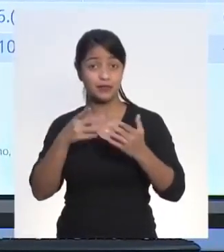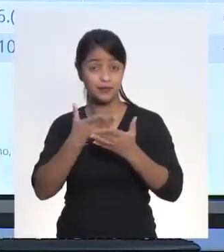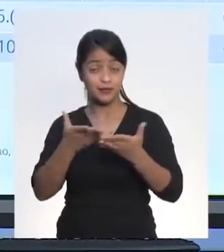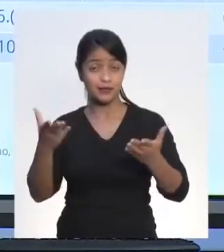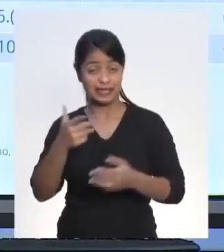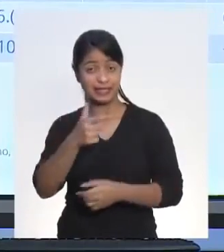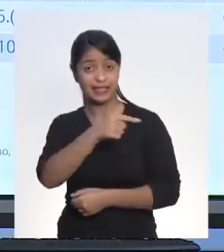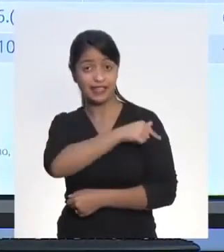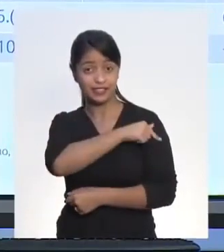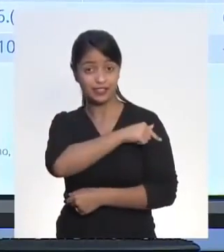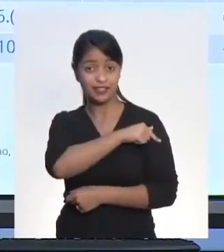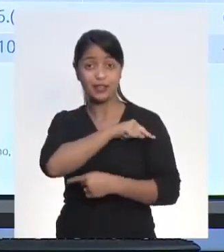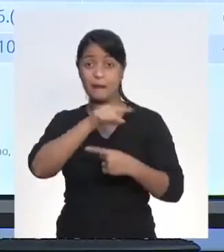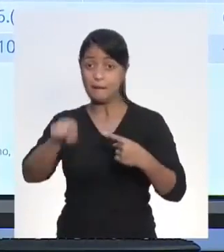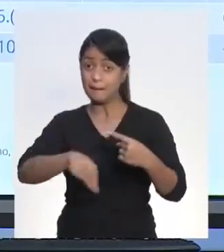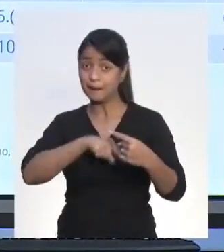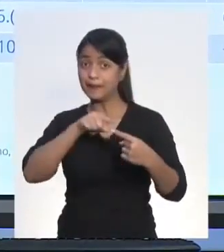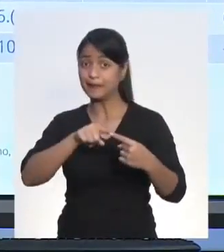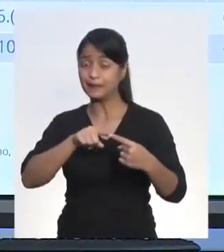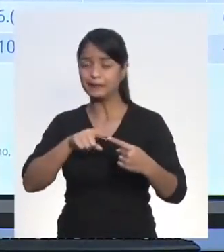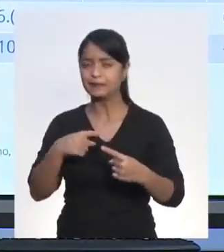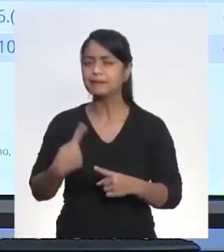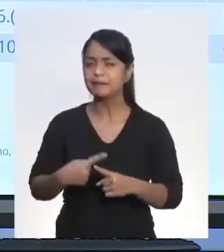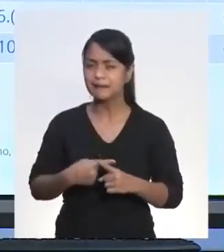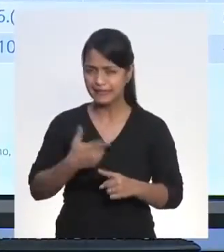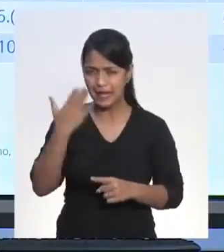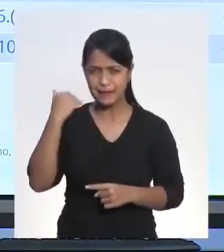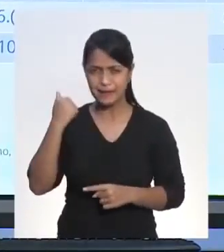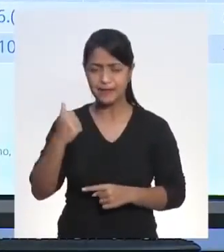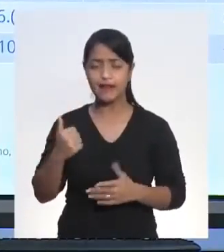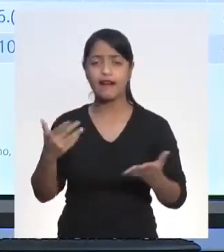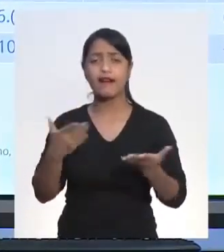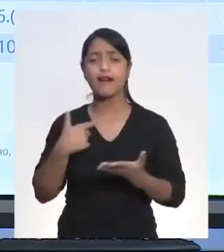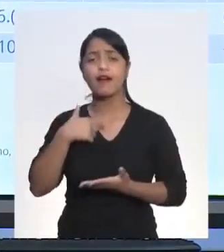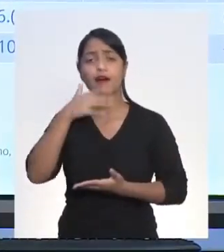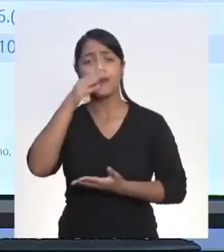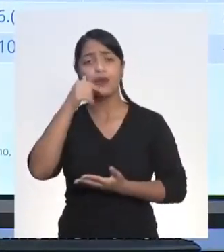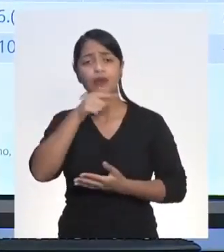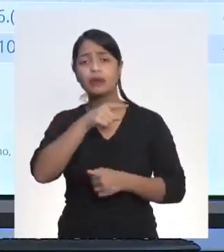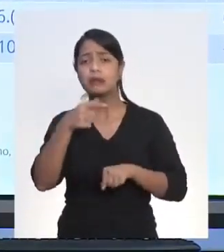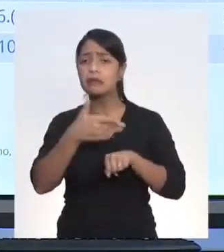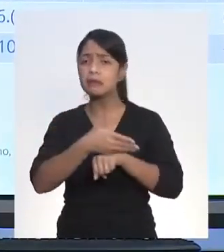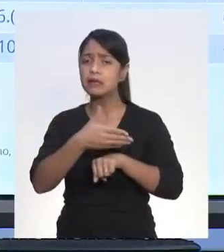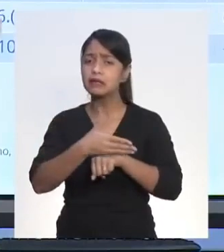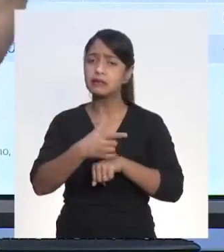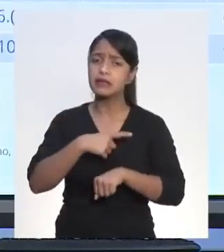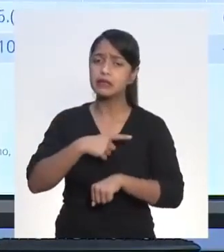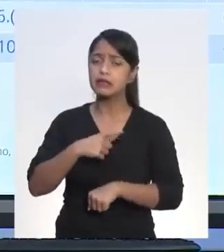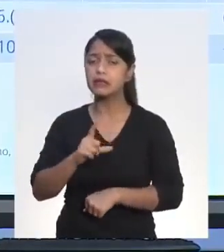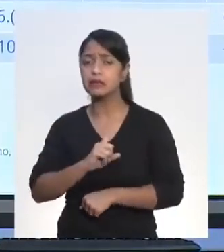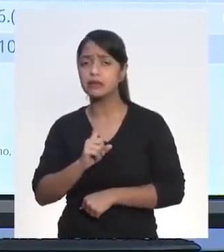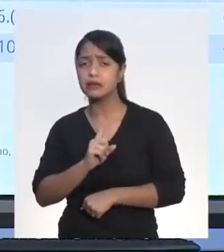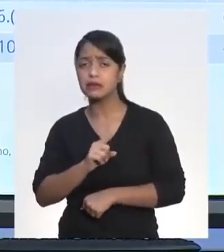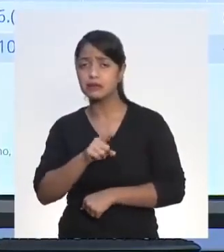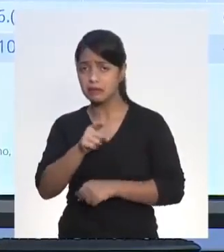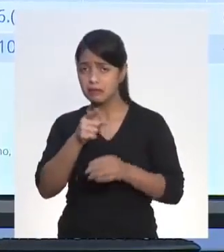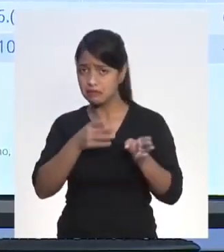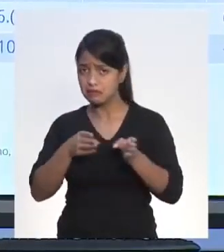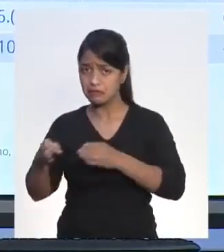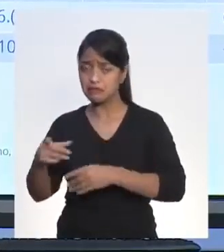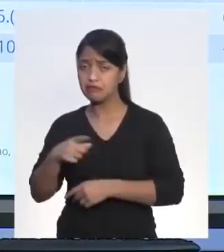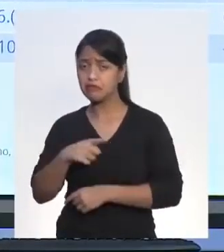Agora, essa é missão. Vamos lá. Sabe por quê? Hum. Agora eu quero ver quem está participando no Matemática em Casa se é